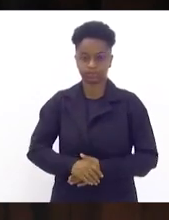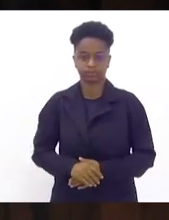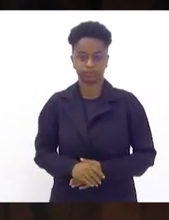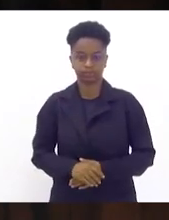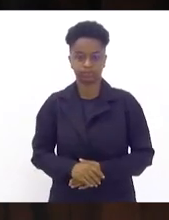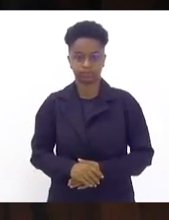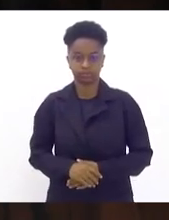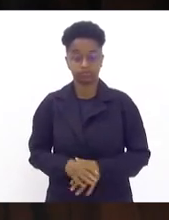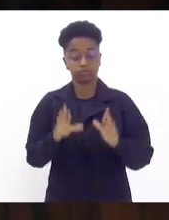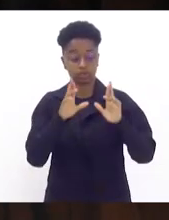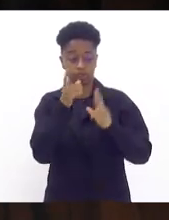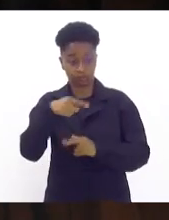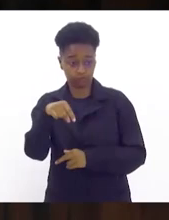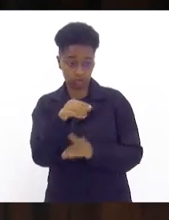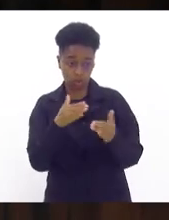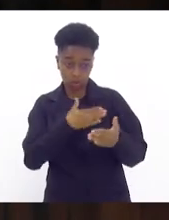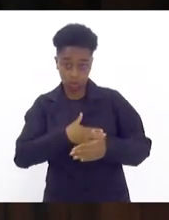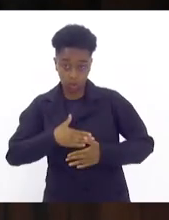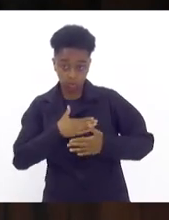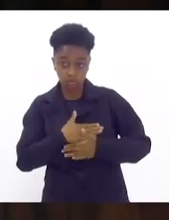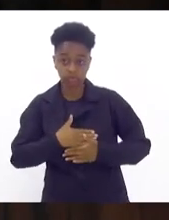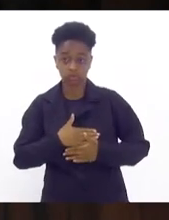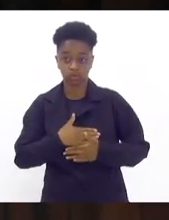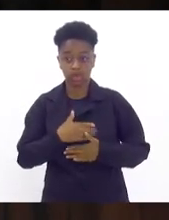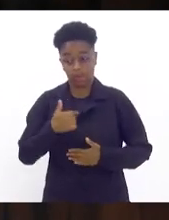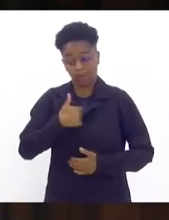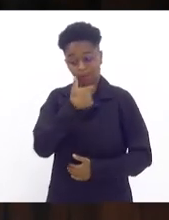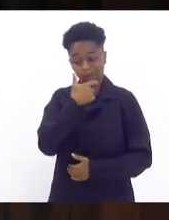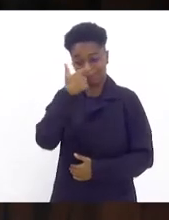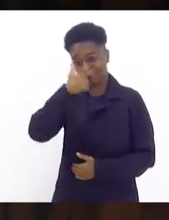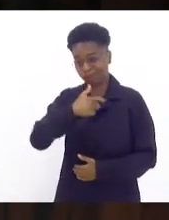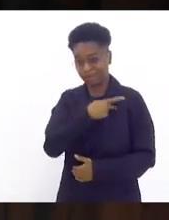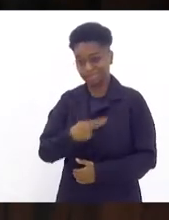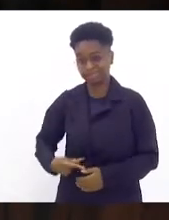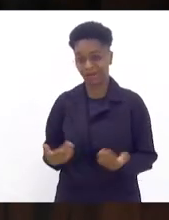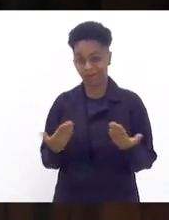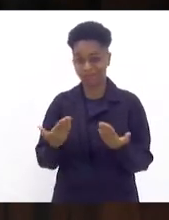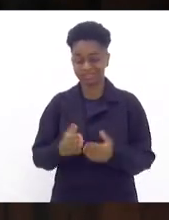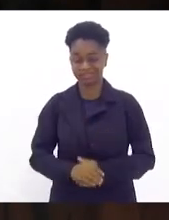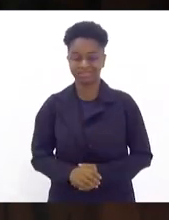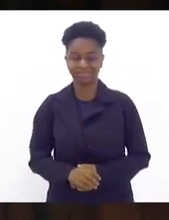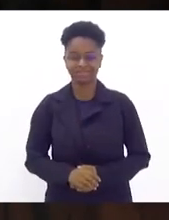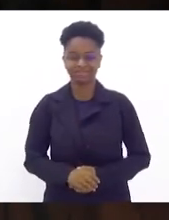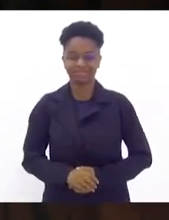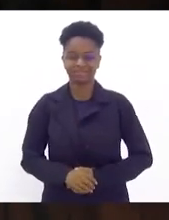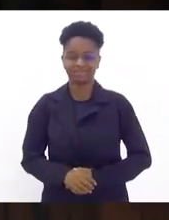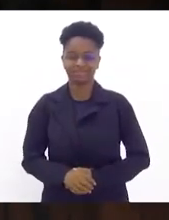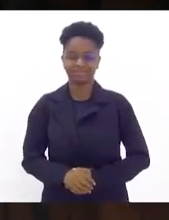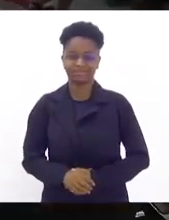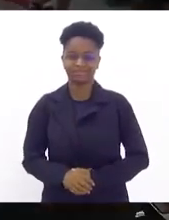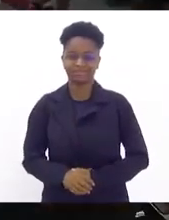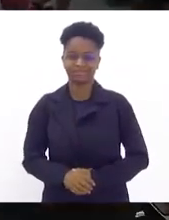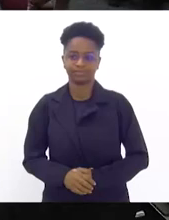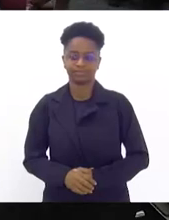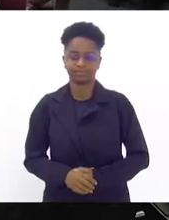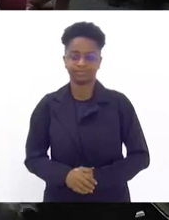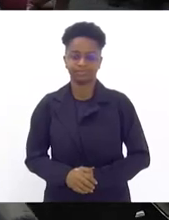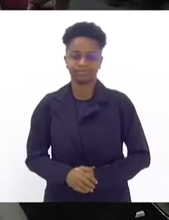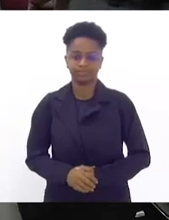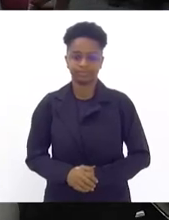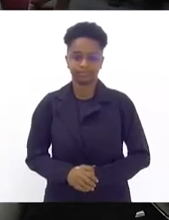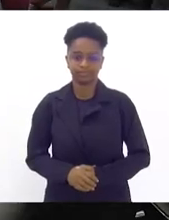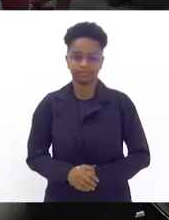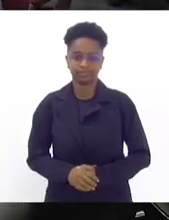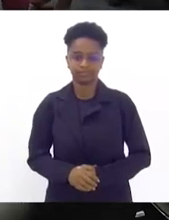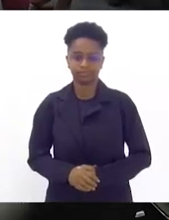Espero que vocês tenham gostado, né, dos trabalhos da presidente no dia de hoje. Gostaram, foi maravilhoso. Até a cor da mamota